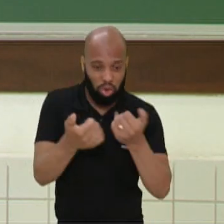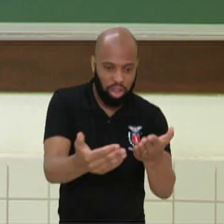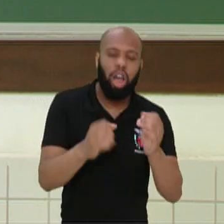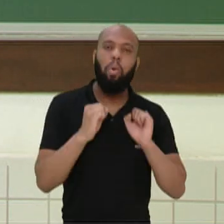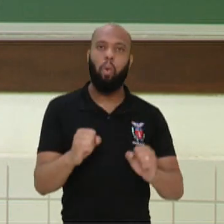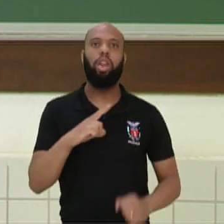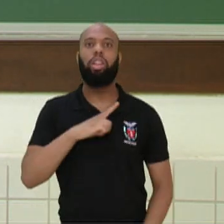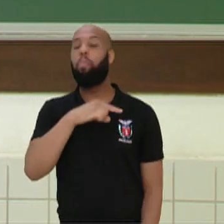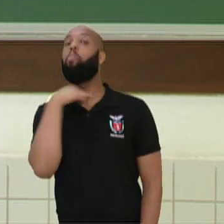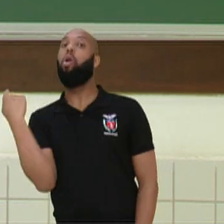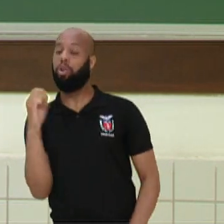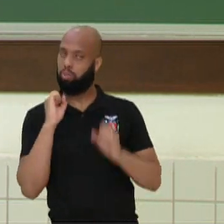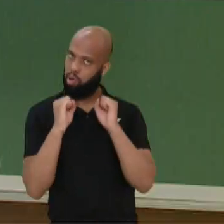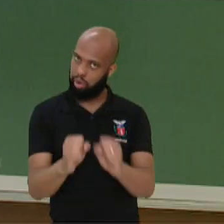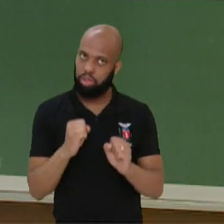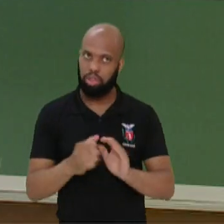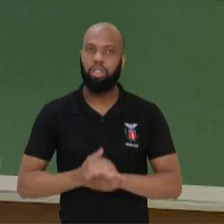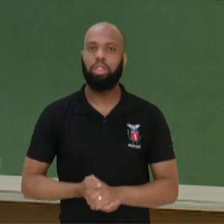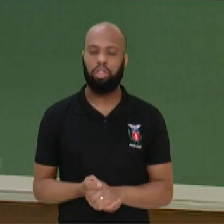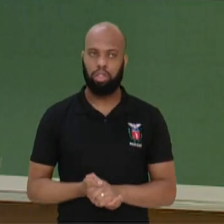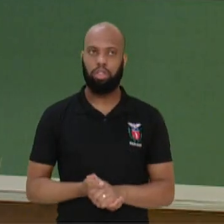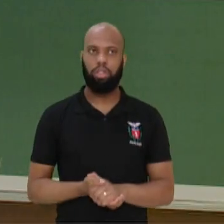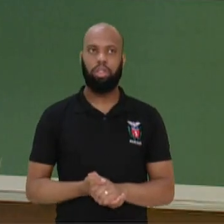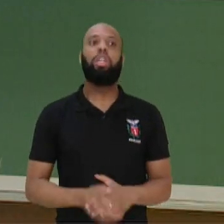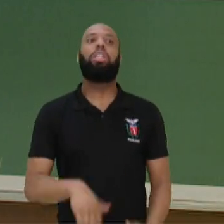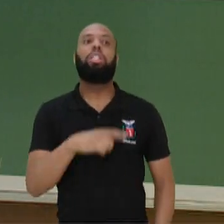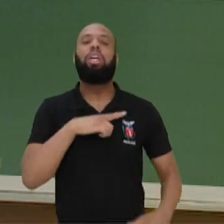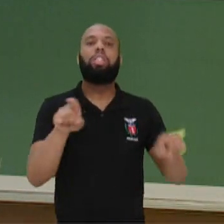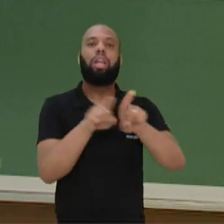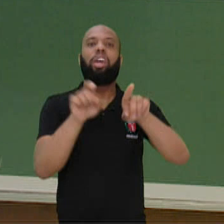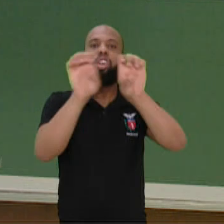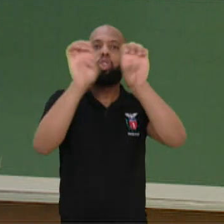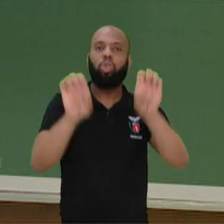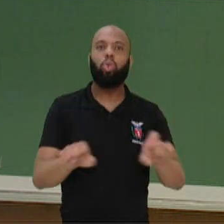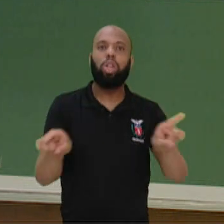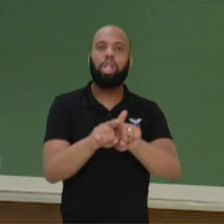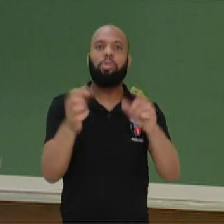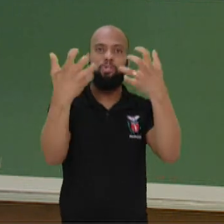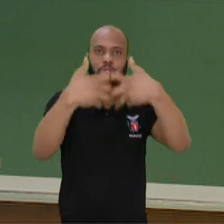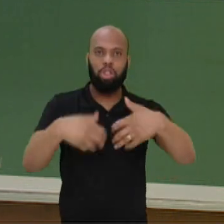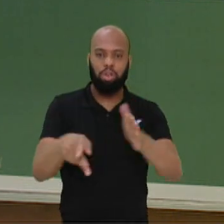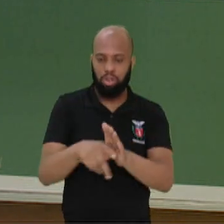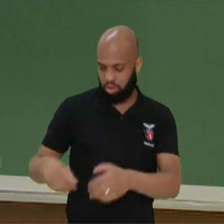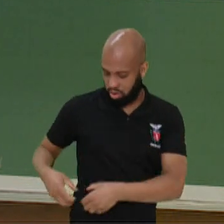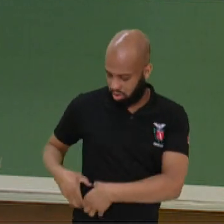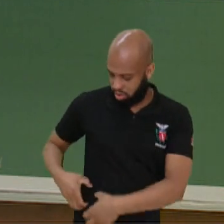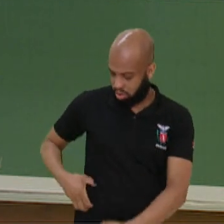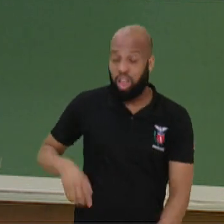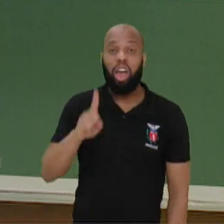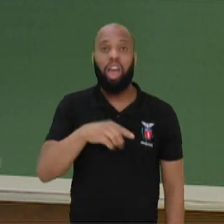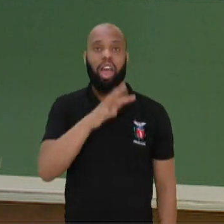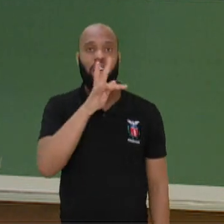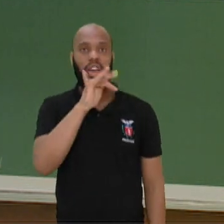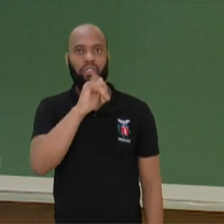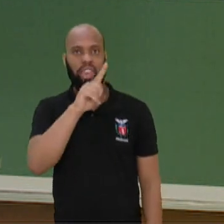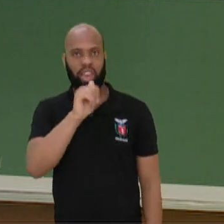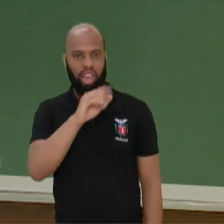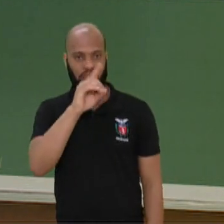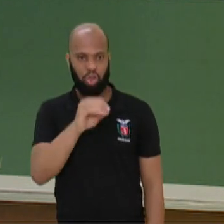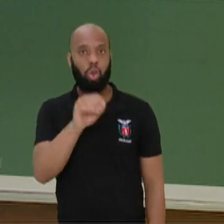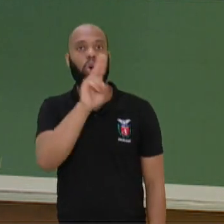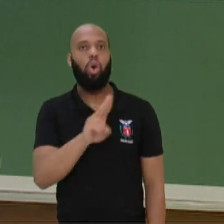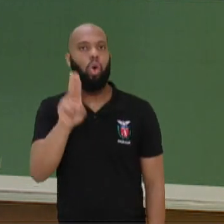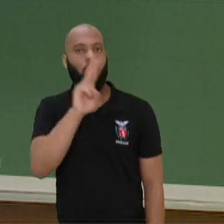inclusive à morte súbita. E temos ainda a estrutura e função do fígado. Elas são alteradas pelo uso